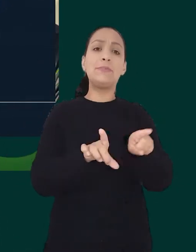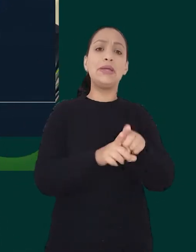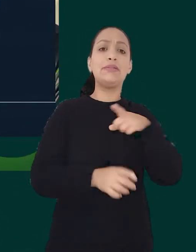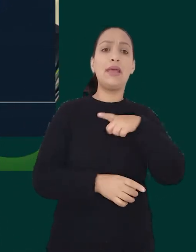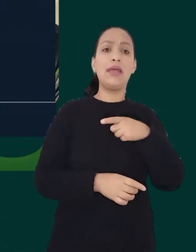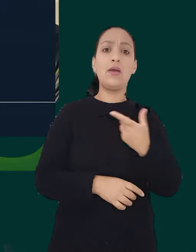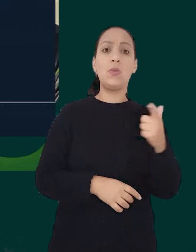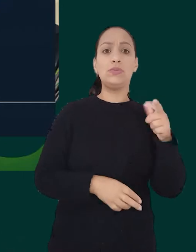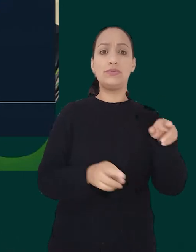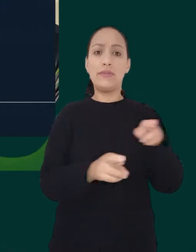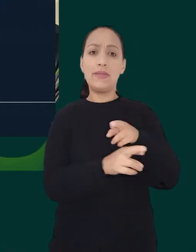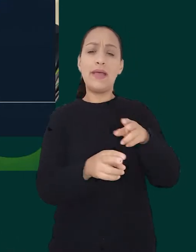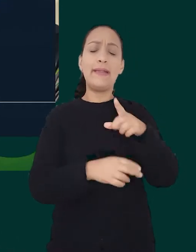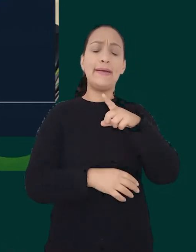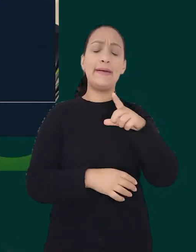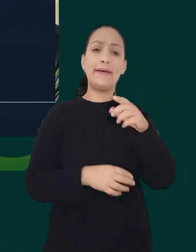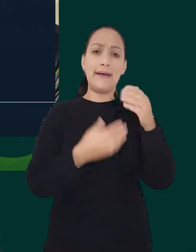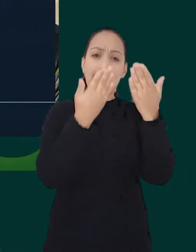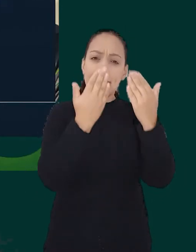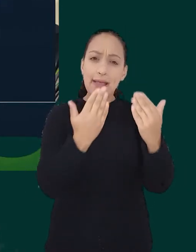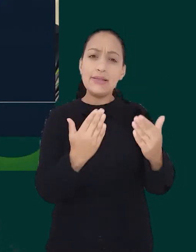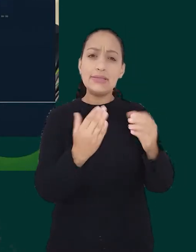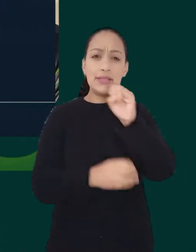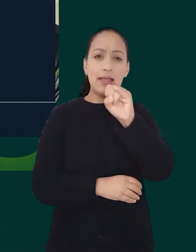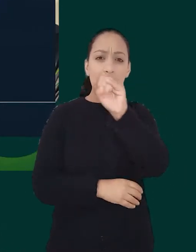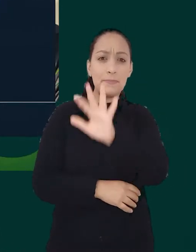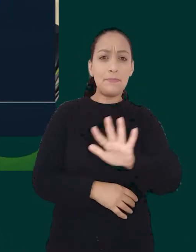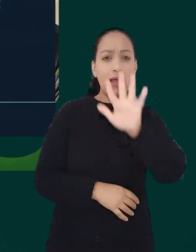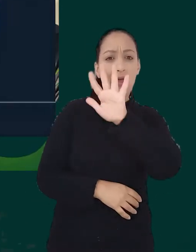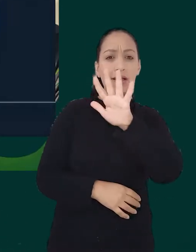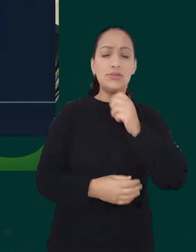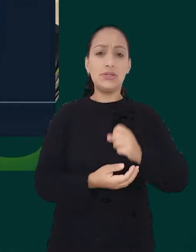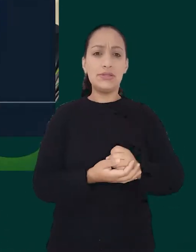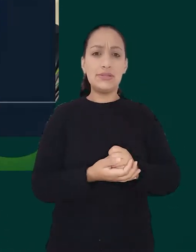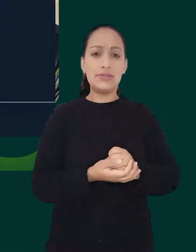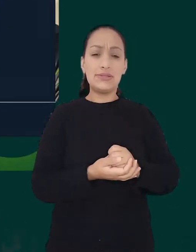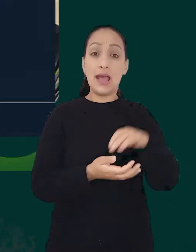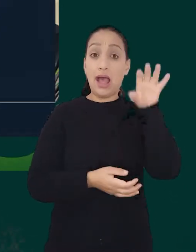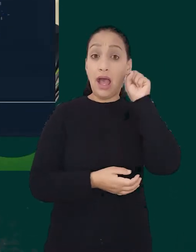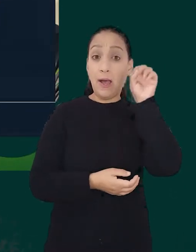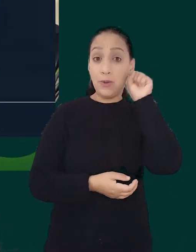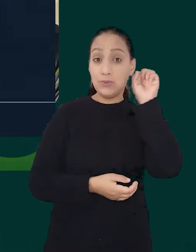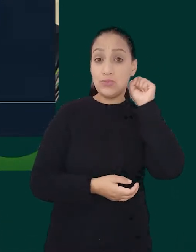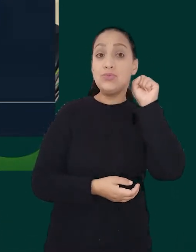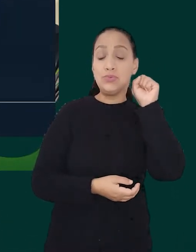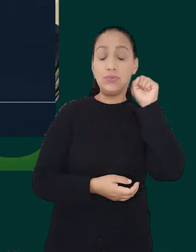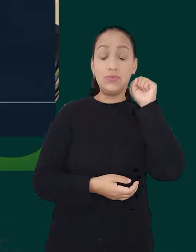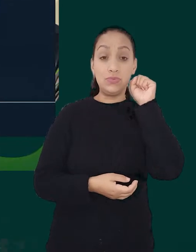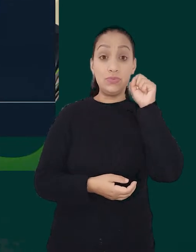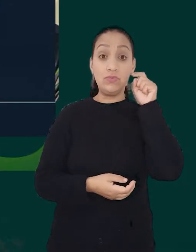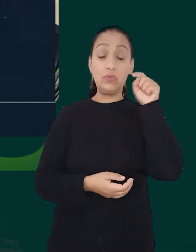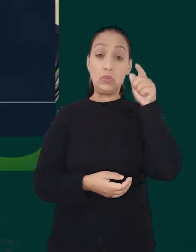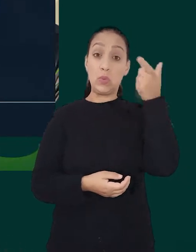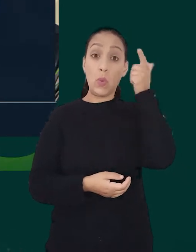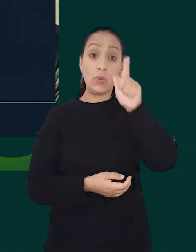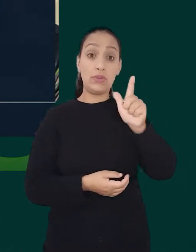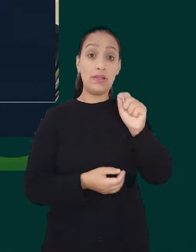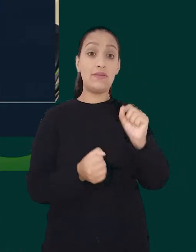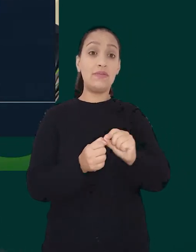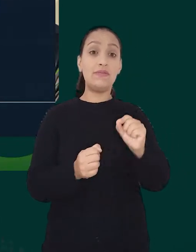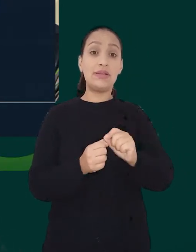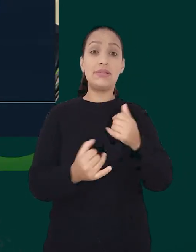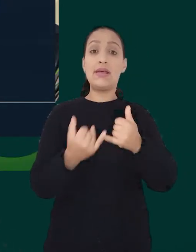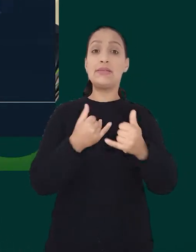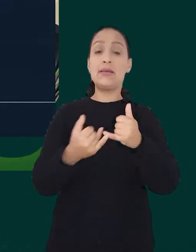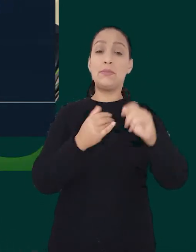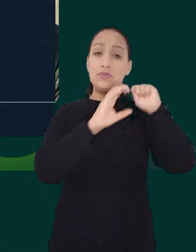Ela analisa imagens, analisa áudios, então tu consegue fazer, inclusive aqueles vídeos